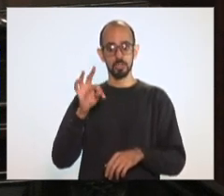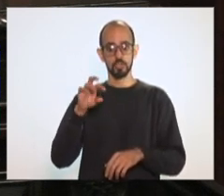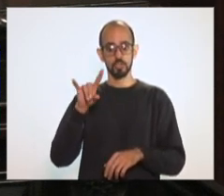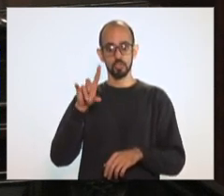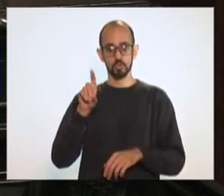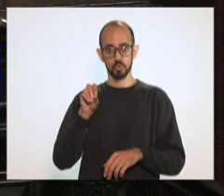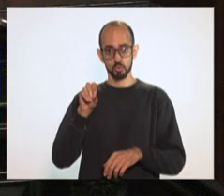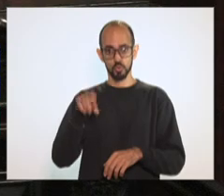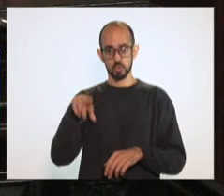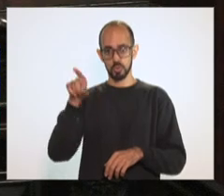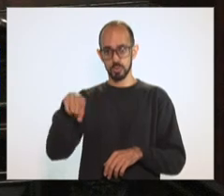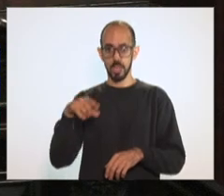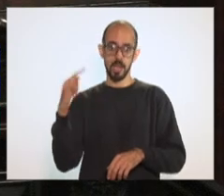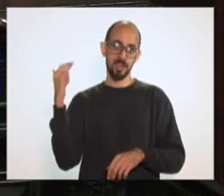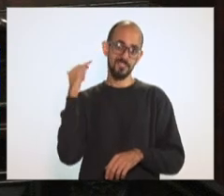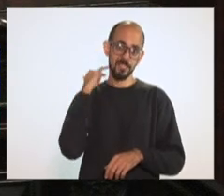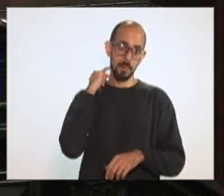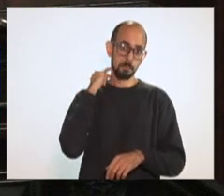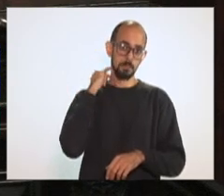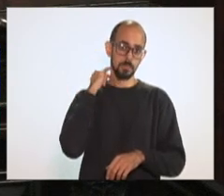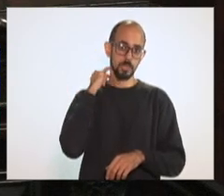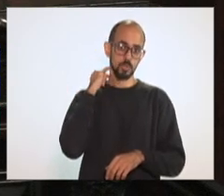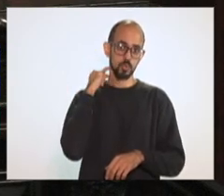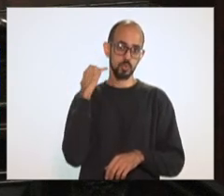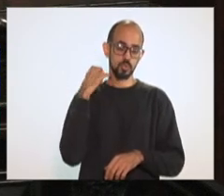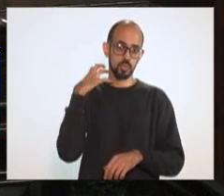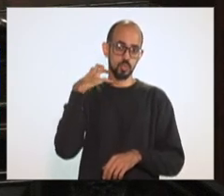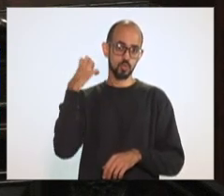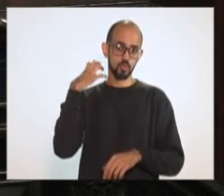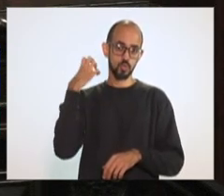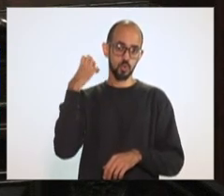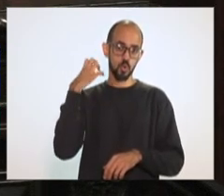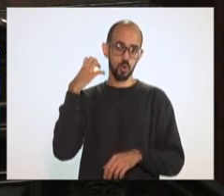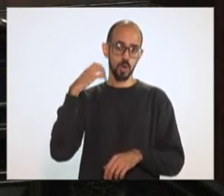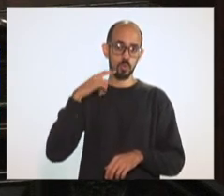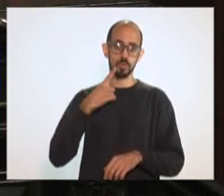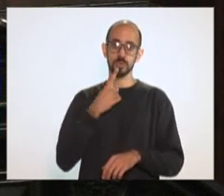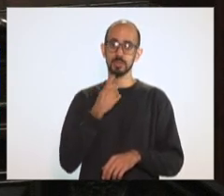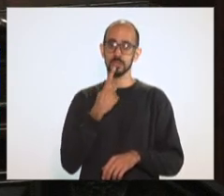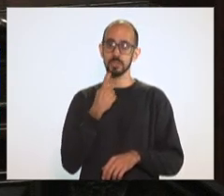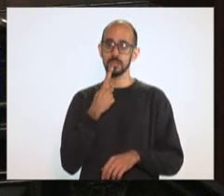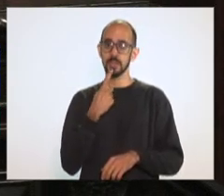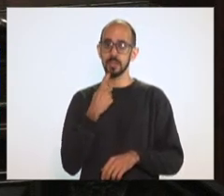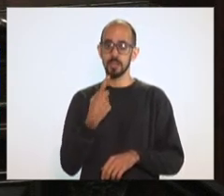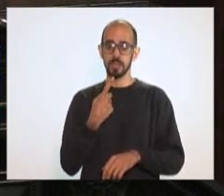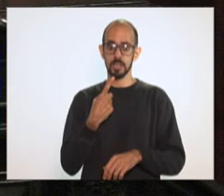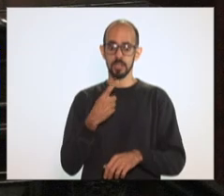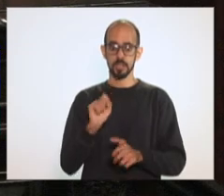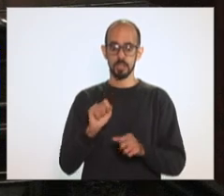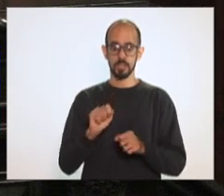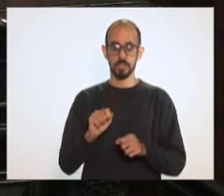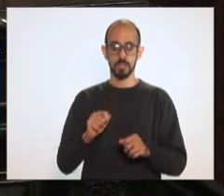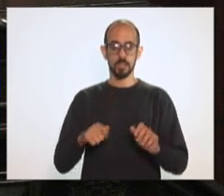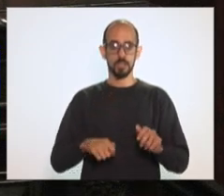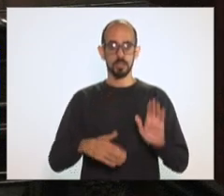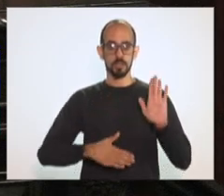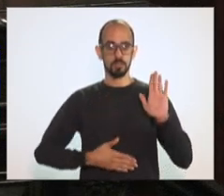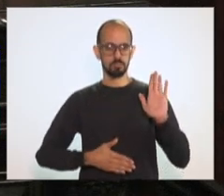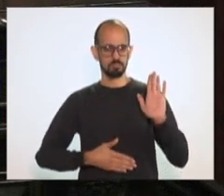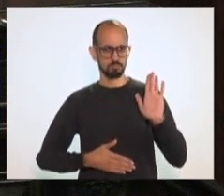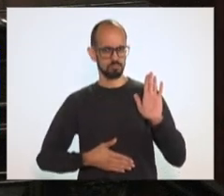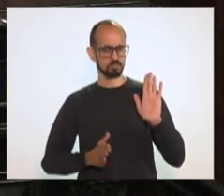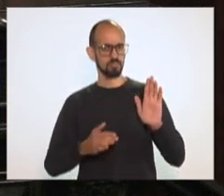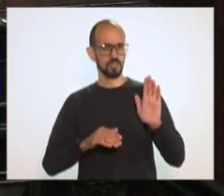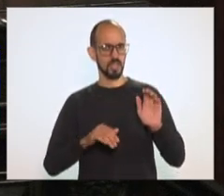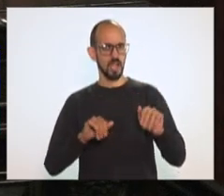abutres, chupam sangue de cadáveres, regozijam ao lado de traficantes, aproveitam qualquer